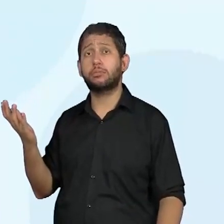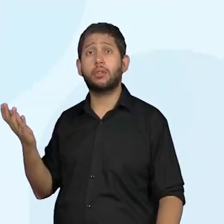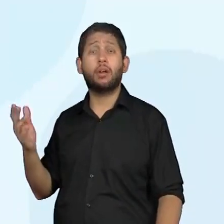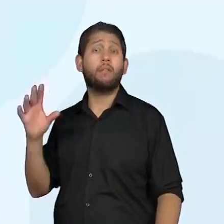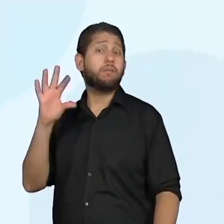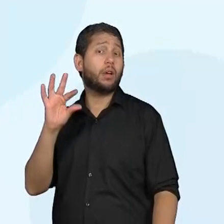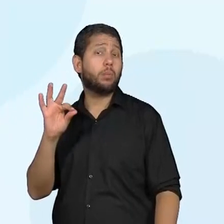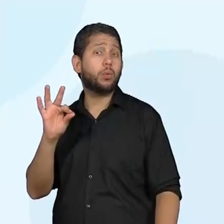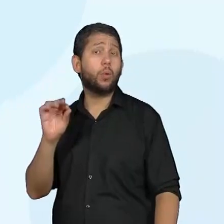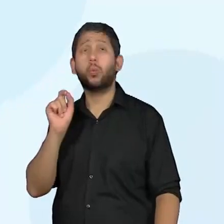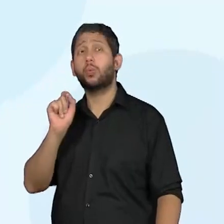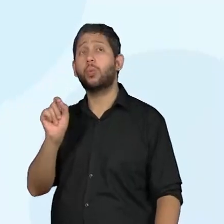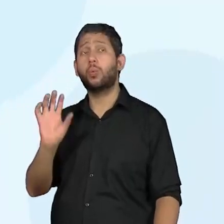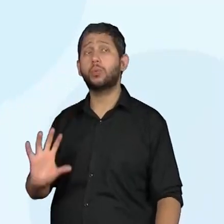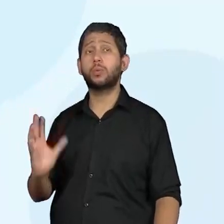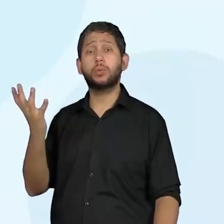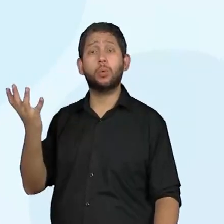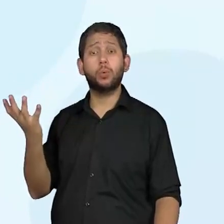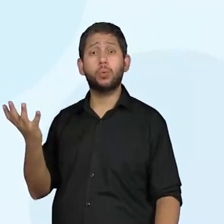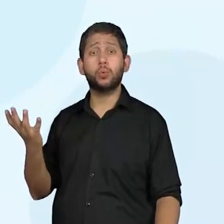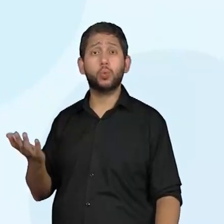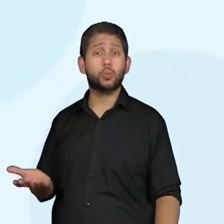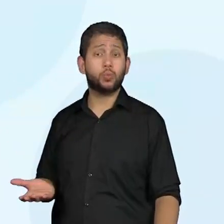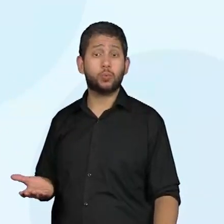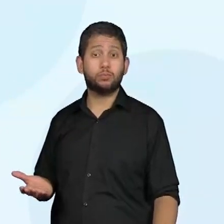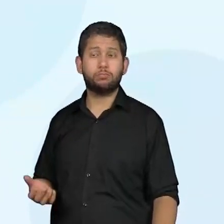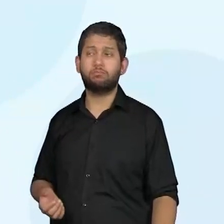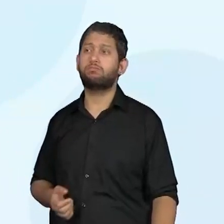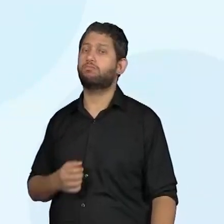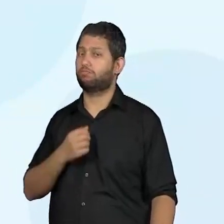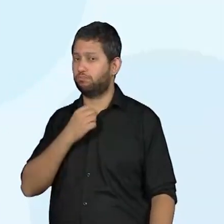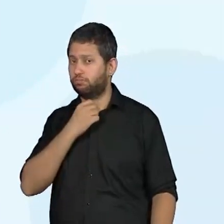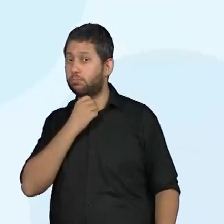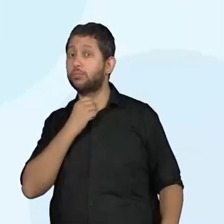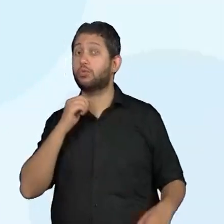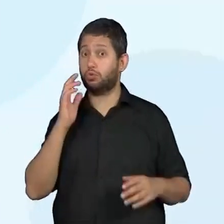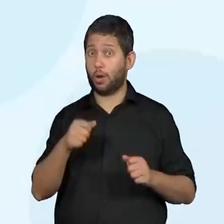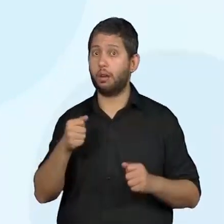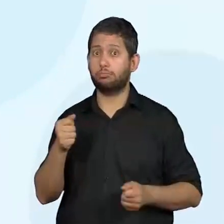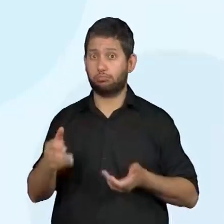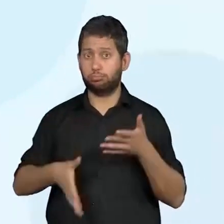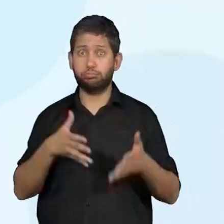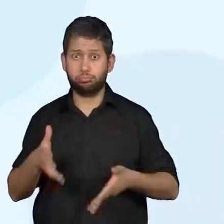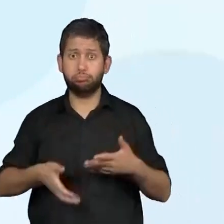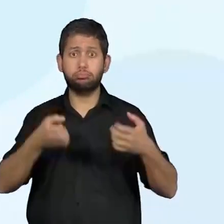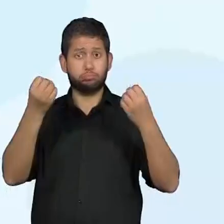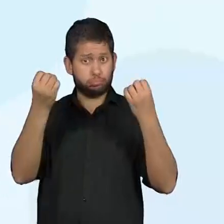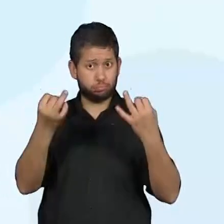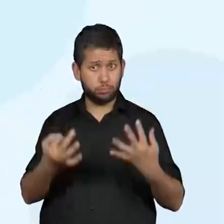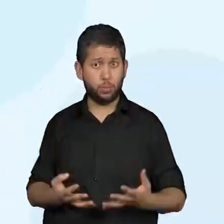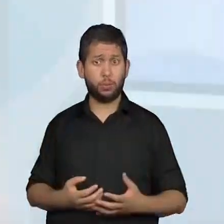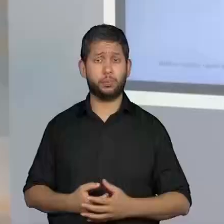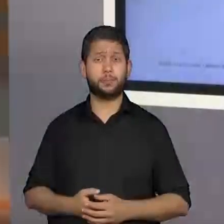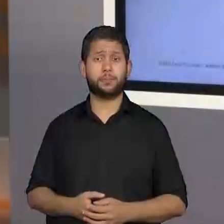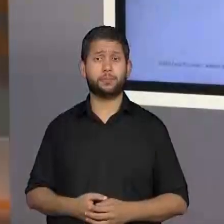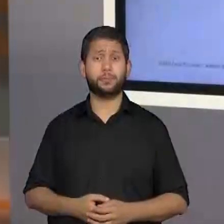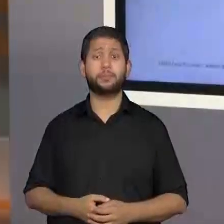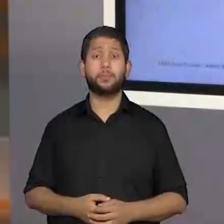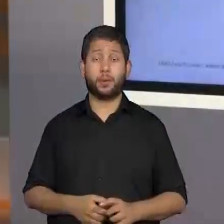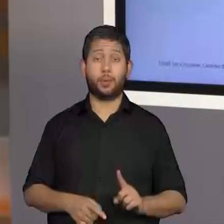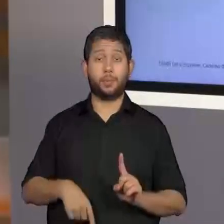aconteceu na fábula? Muito bem, já falou bastante sobre isso. Então, o que aconteceu com elas? O